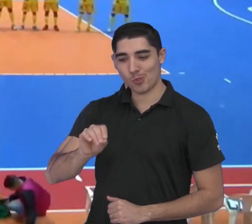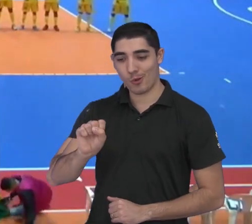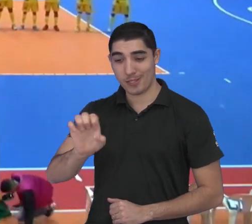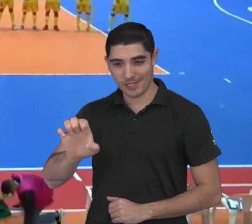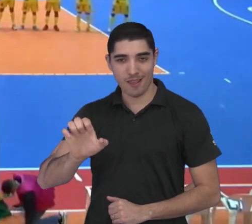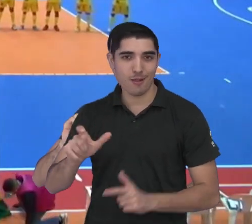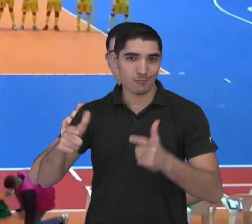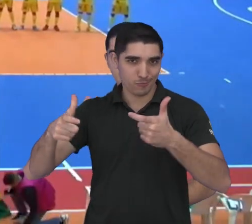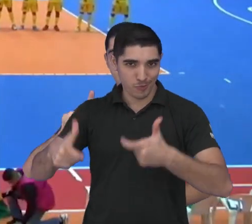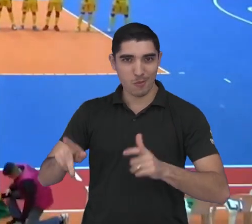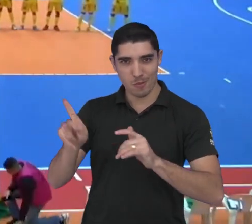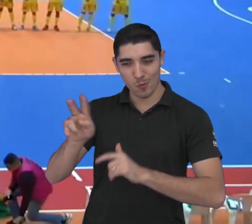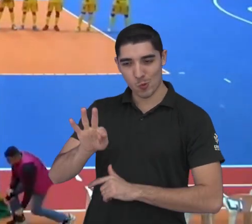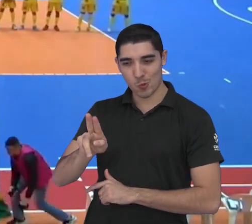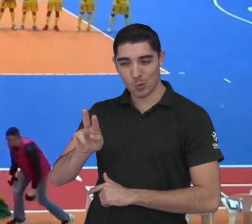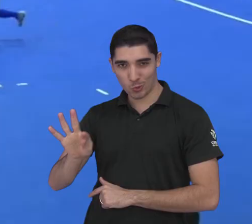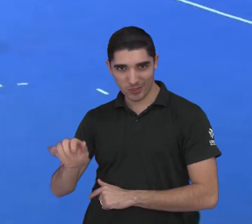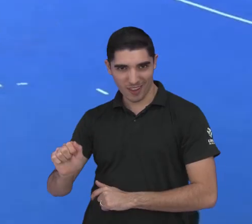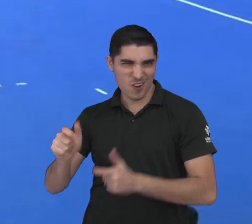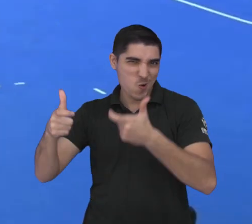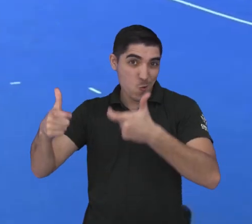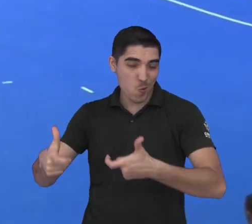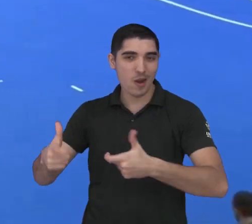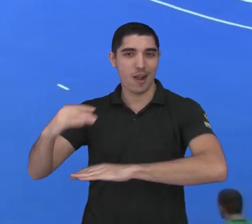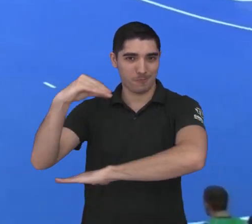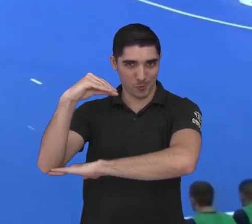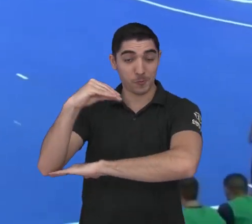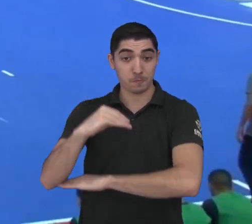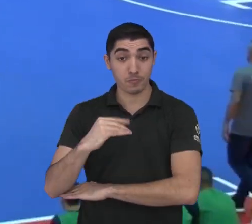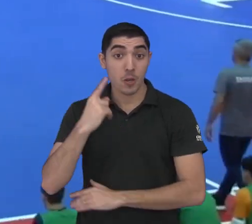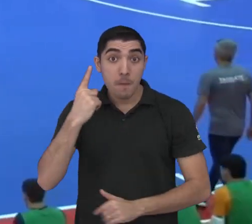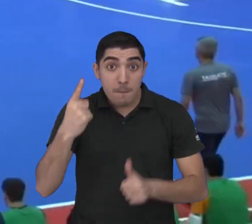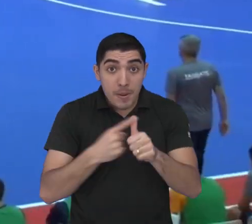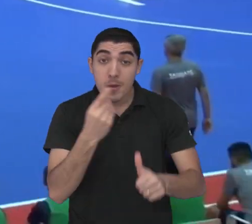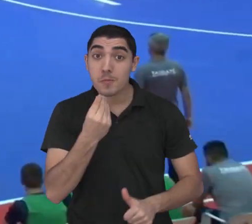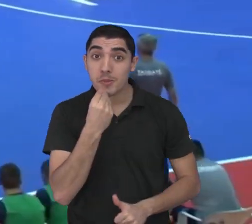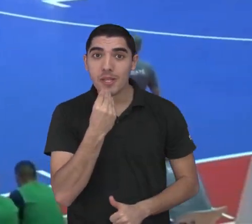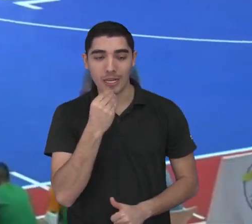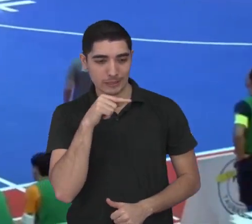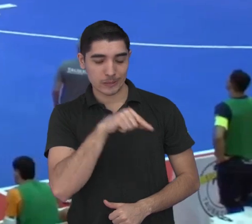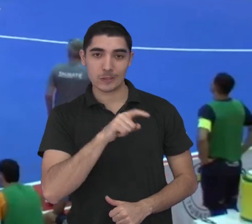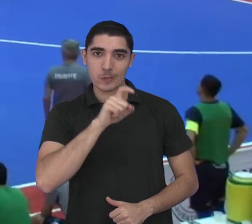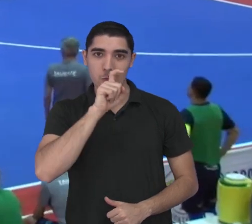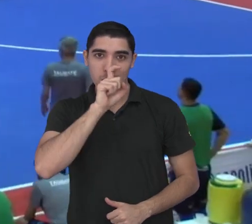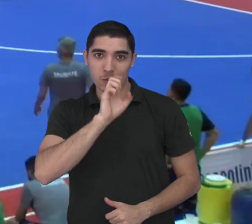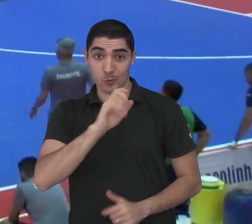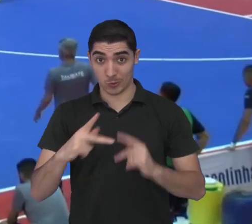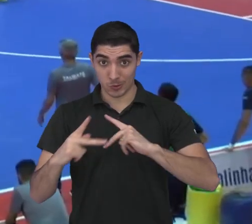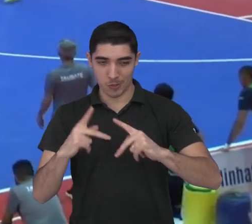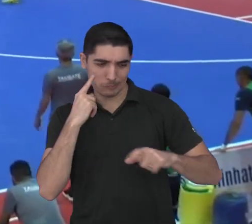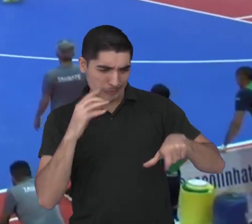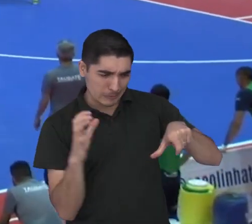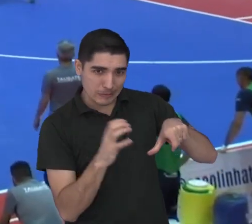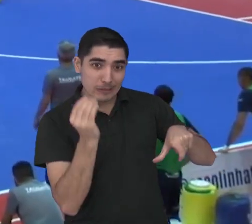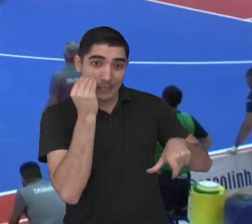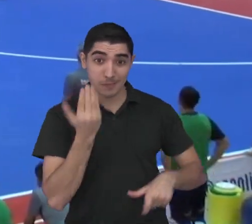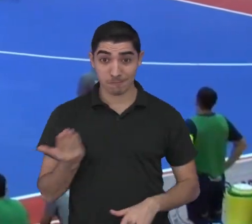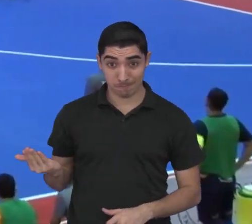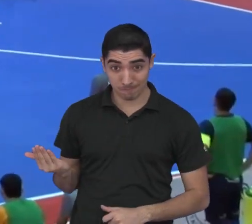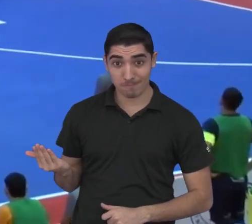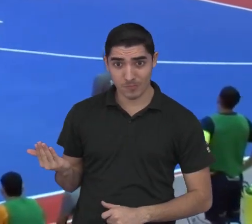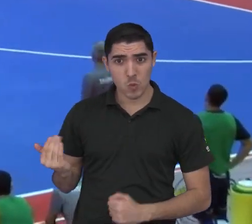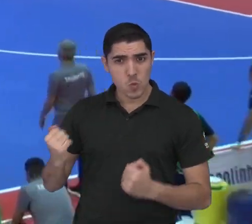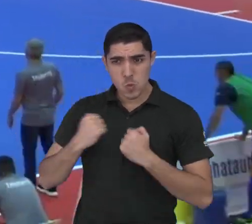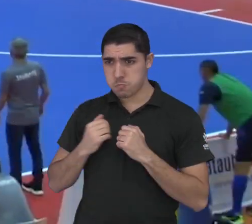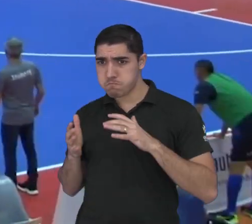da Silveira, o Tuta, em Mogi das Cruzes, o primeiro lance de perigo foi do São José. Gabriel Soares encheu o pé, Thiago defendeu,